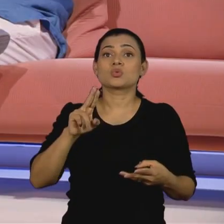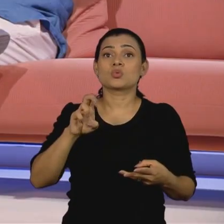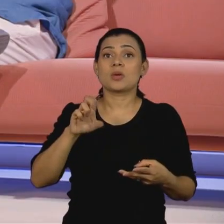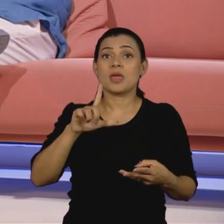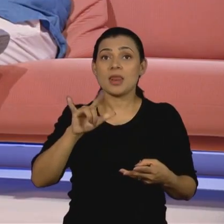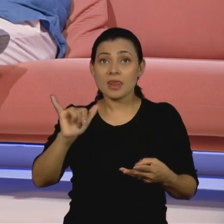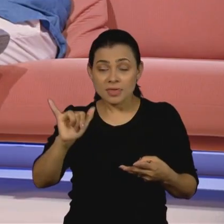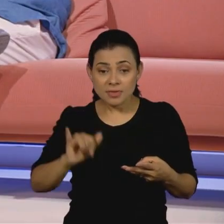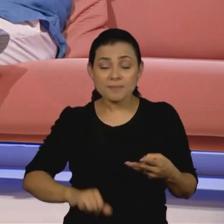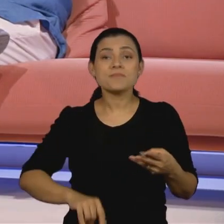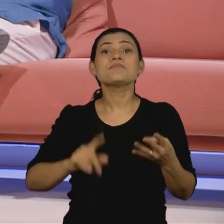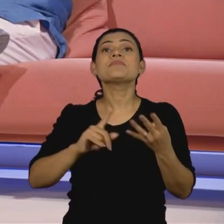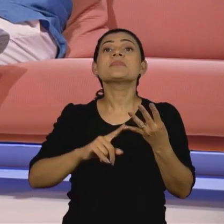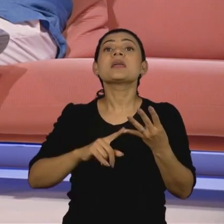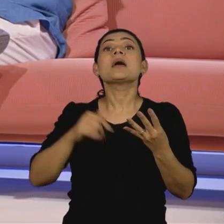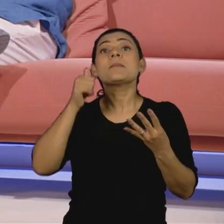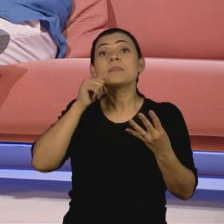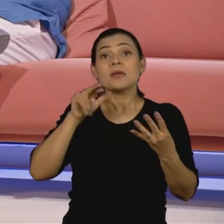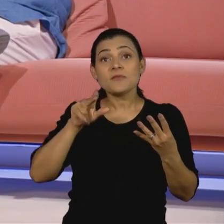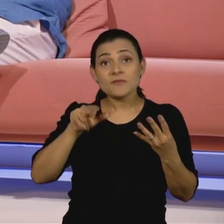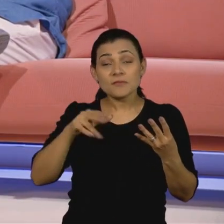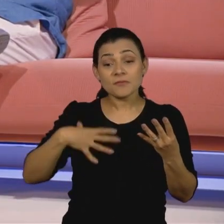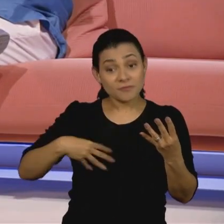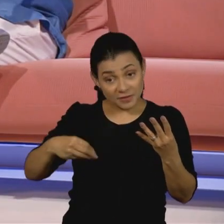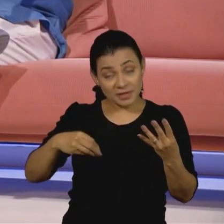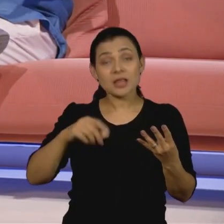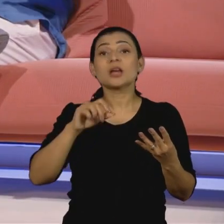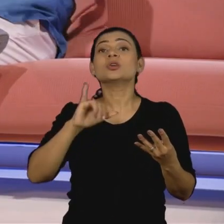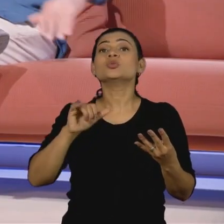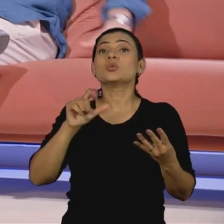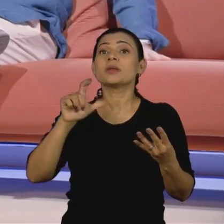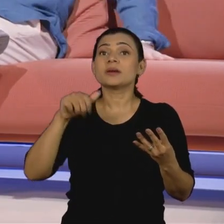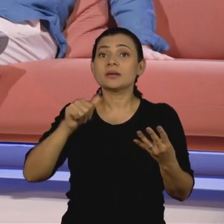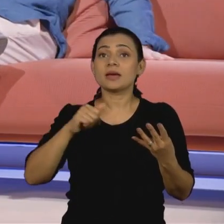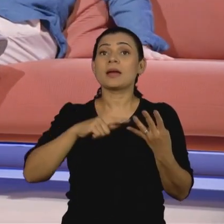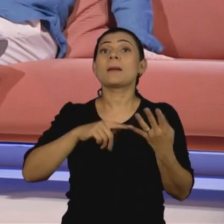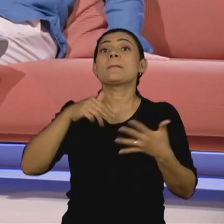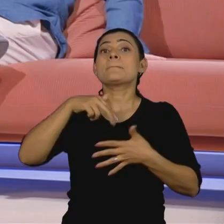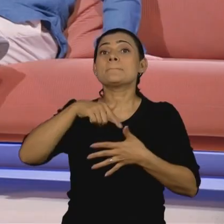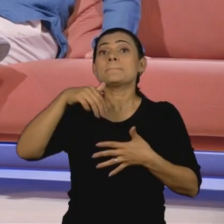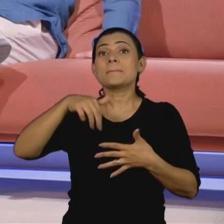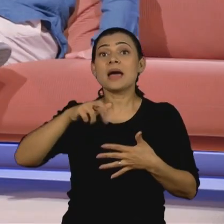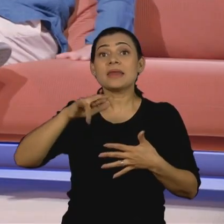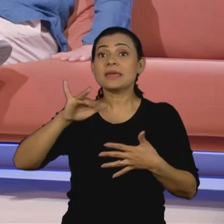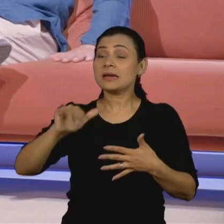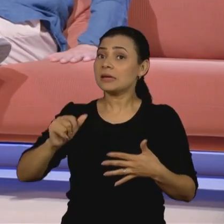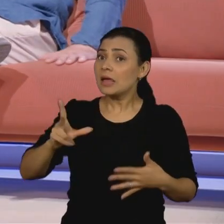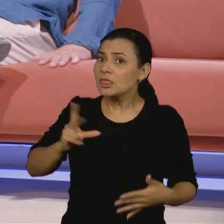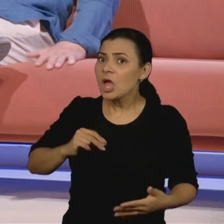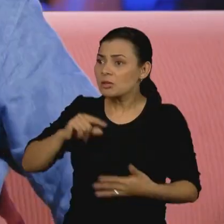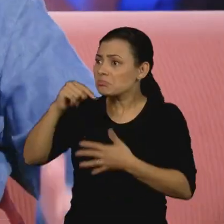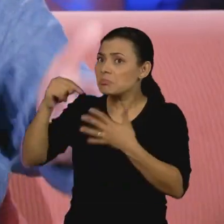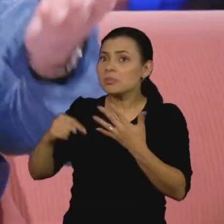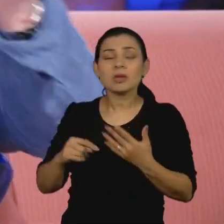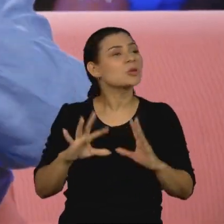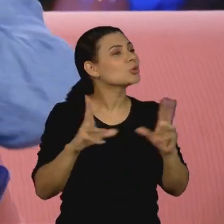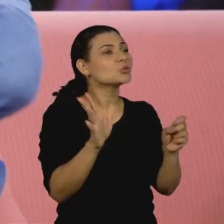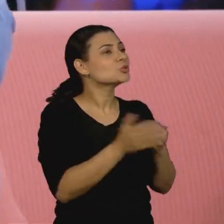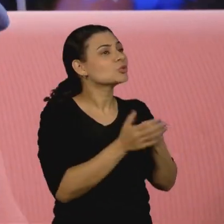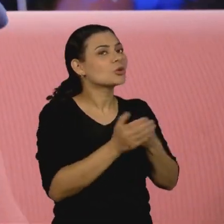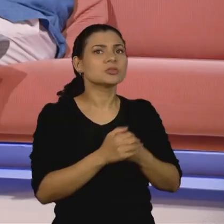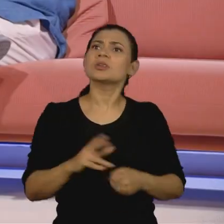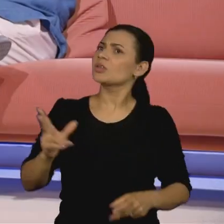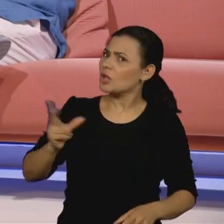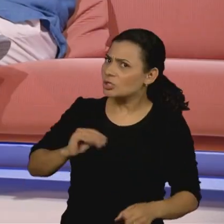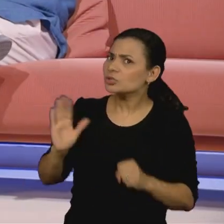sua mãe, minha filha Juliana, minha filha Mariana. Pô, caramba! Tudo escondido. É tudo